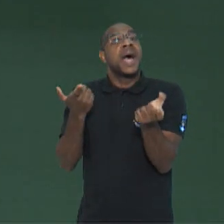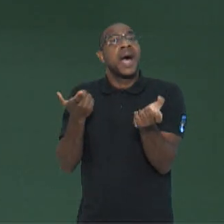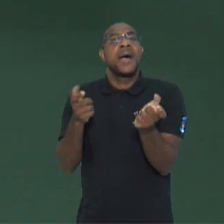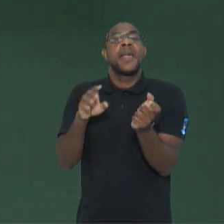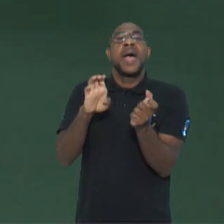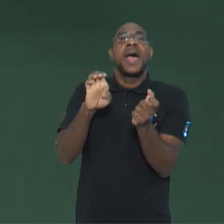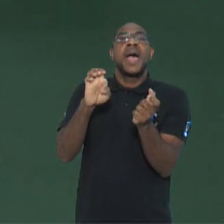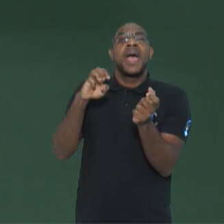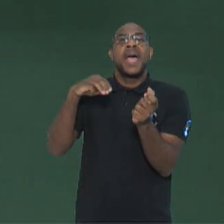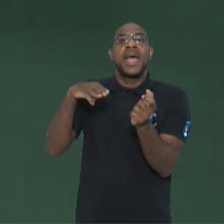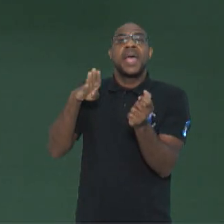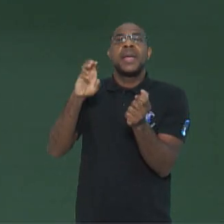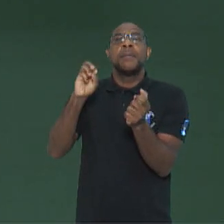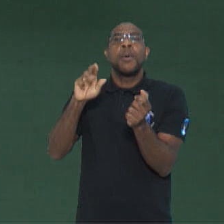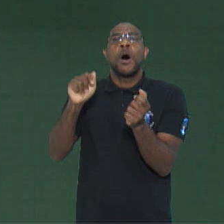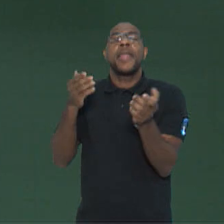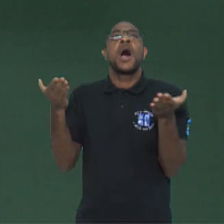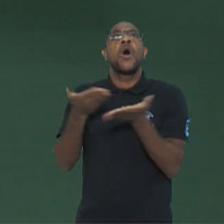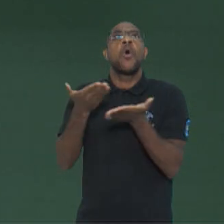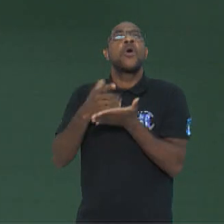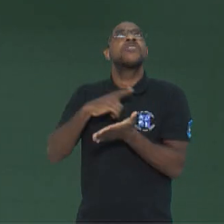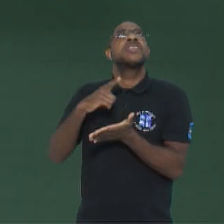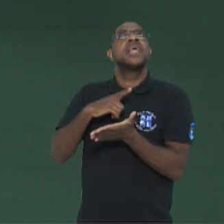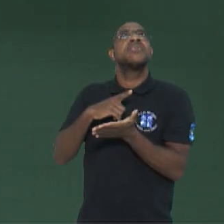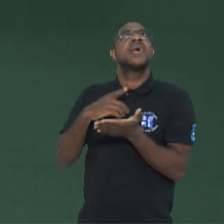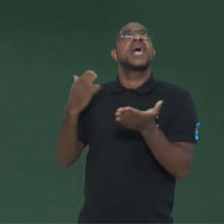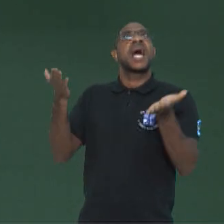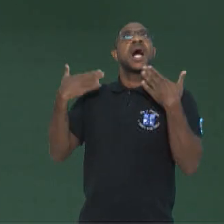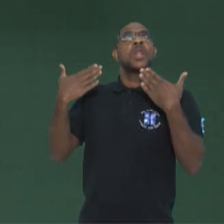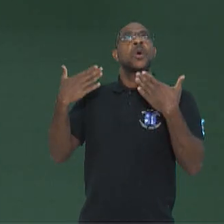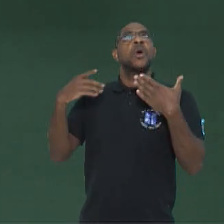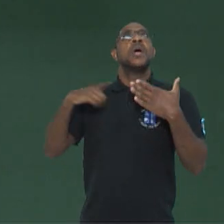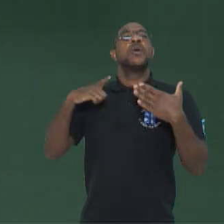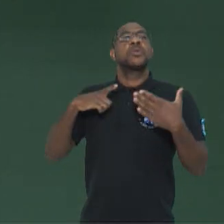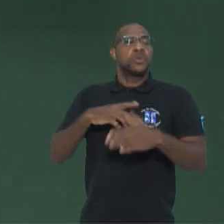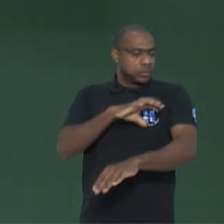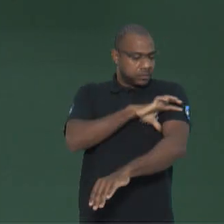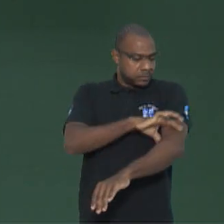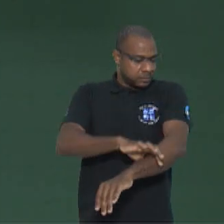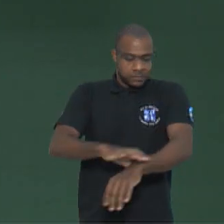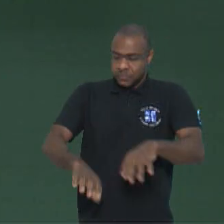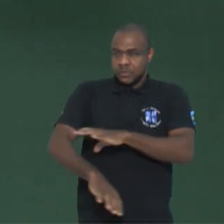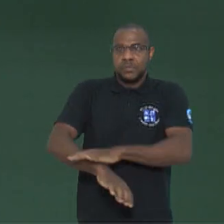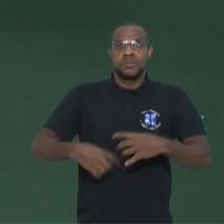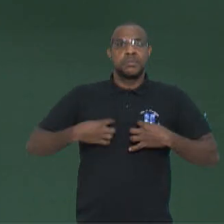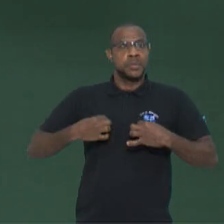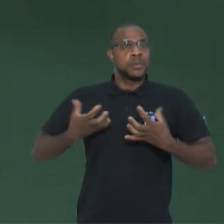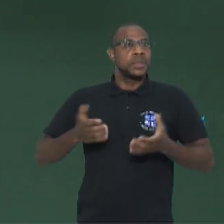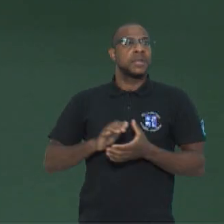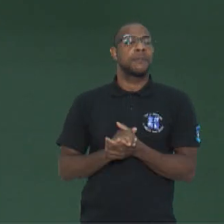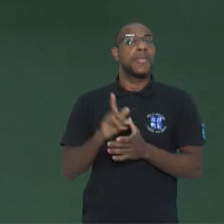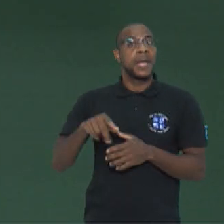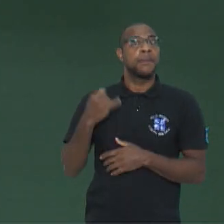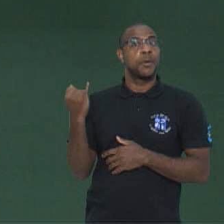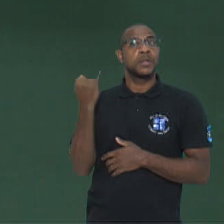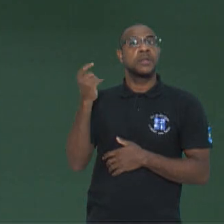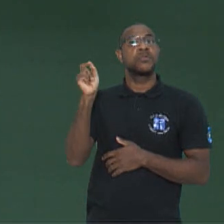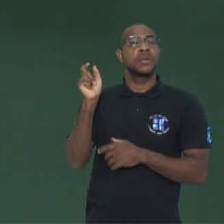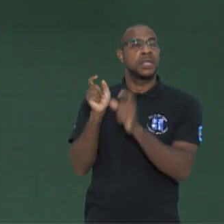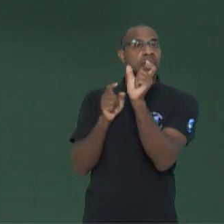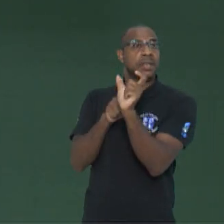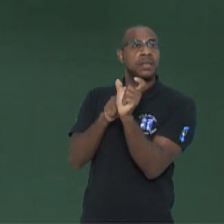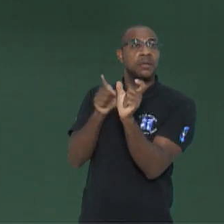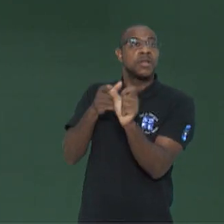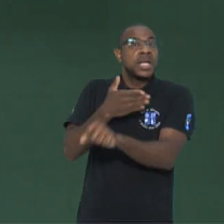calor, eu estou de blusa, Então, ele me dá essa ideia. E é importante, por quê? Porque às vezes você